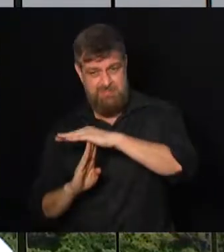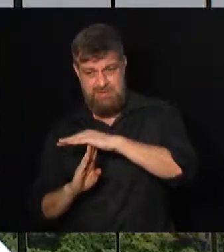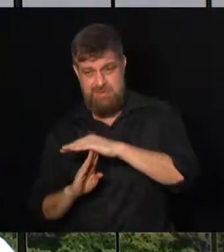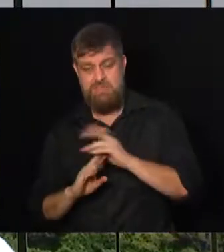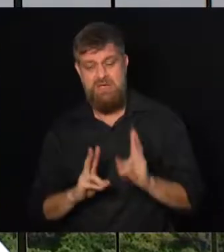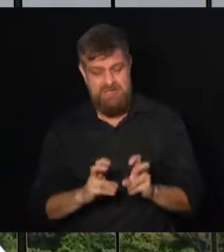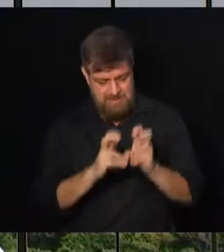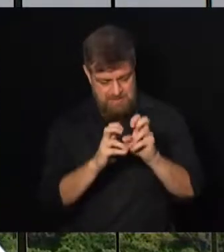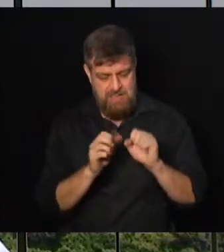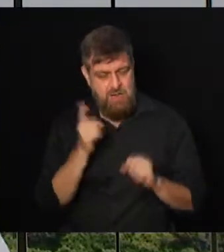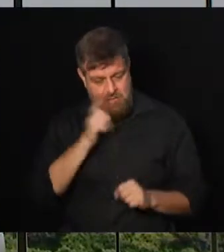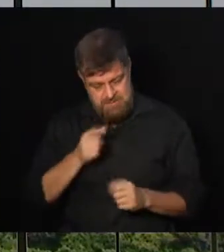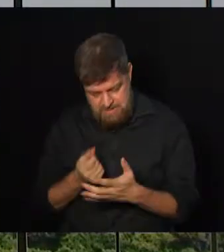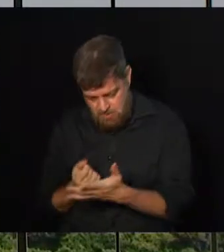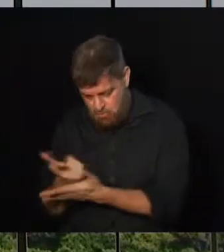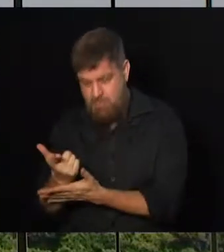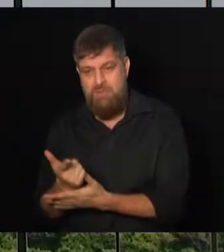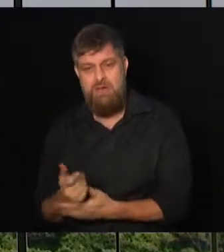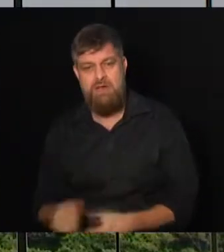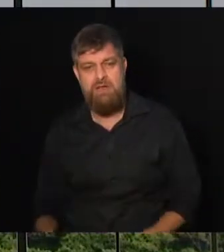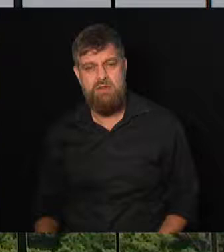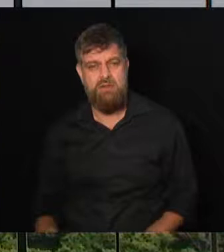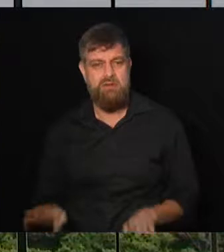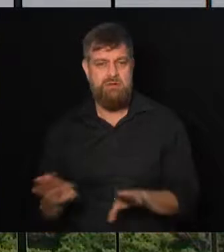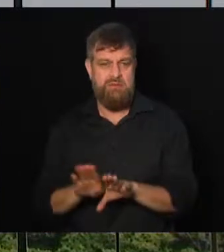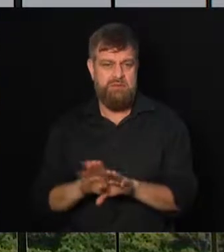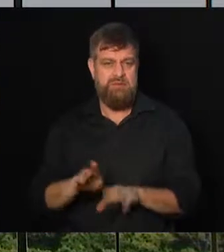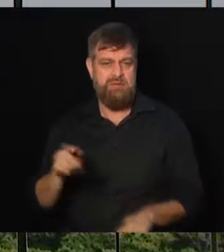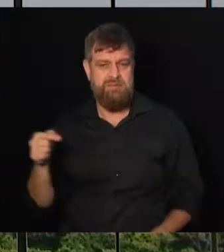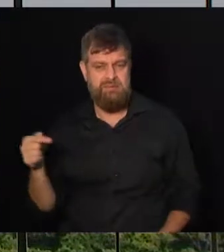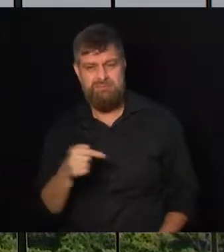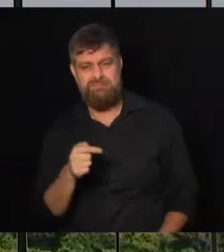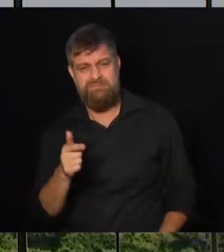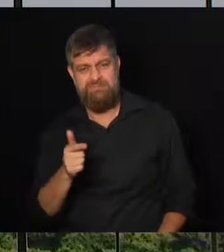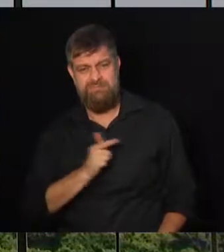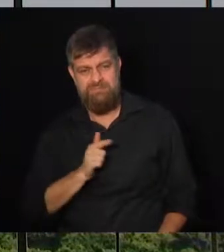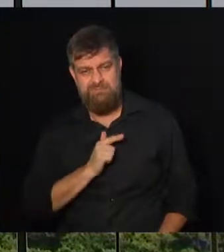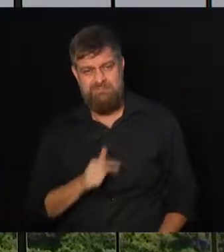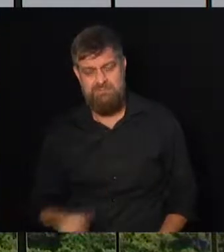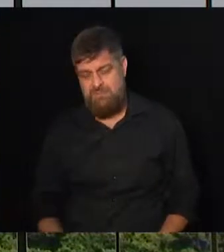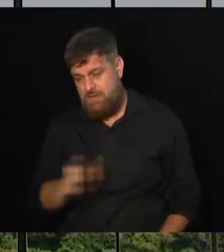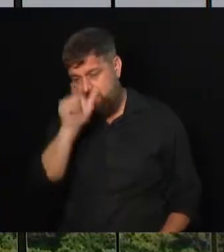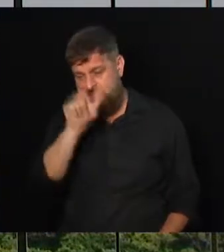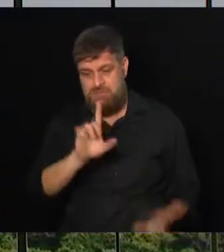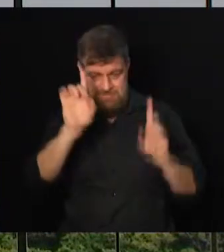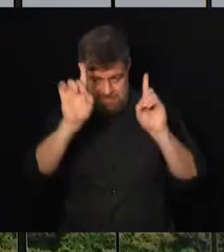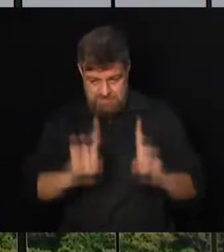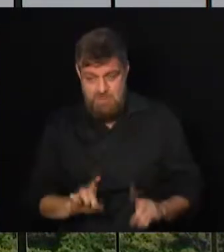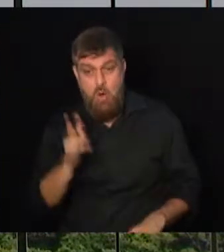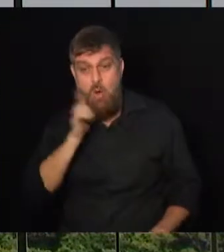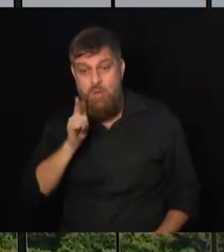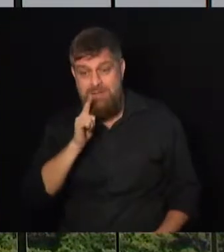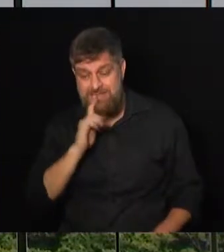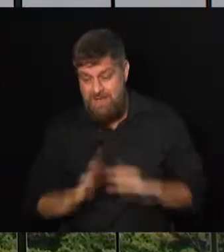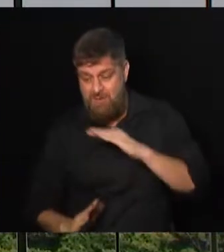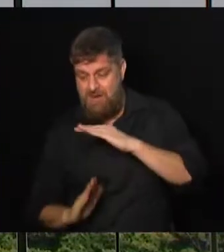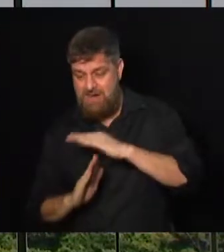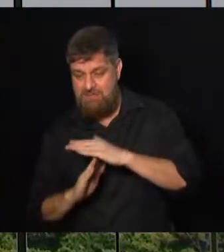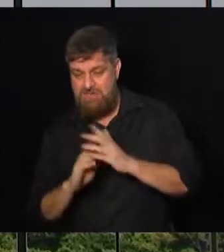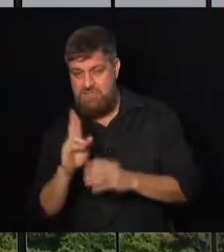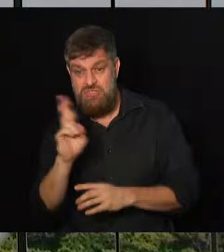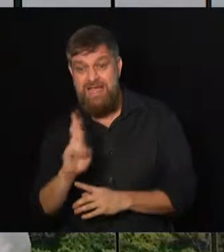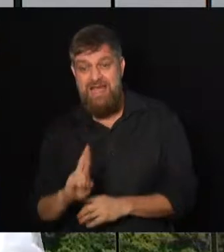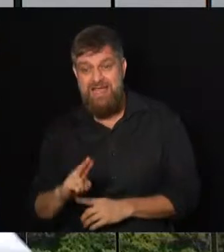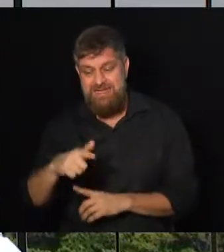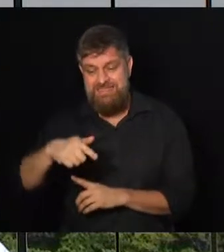para se a neoplasia teve alguma incapacidade para ele, ou doença já